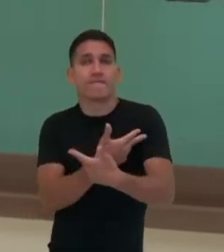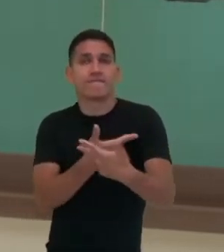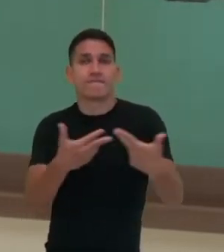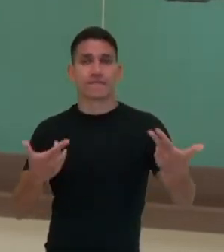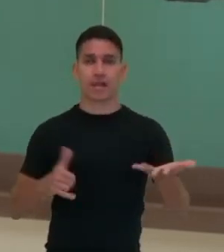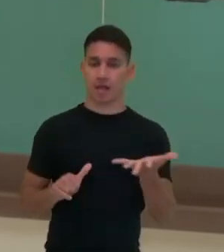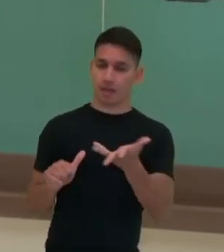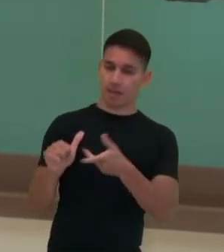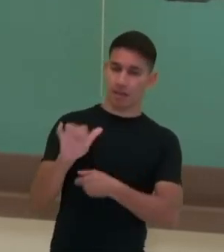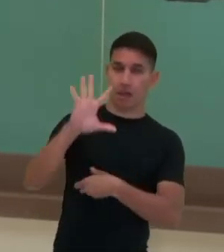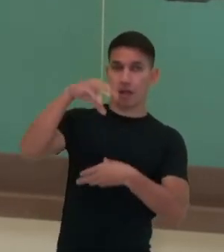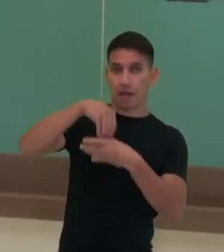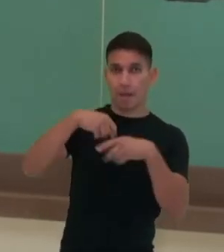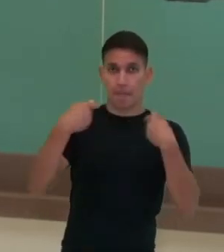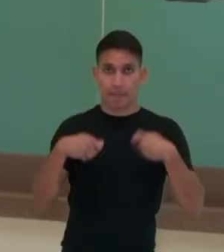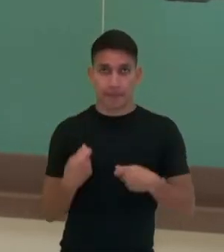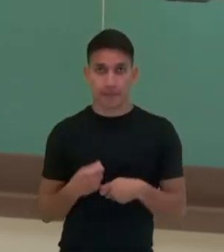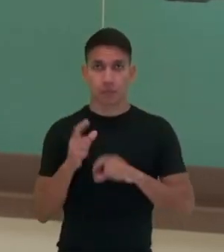elementos que